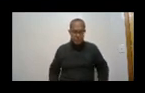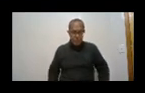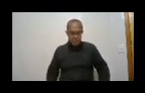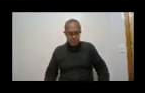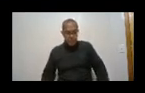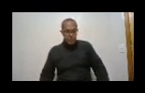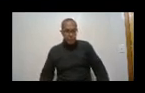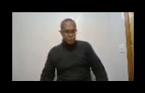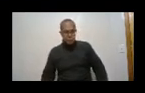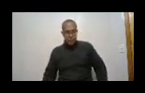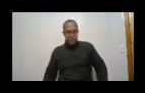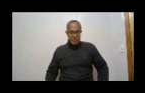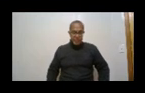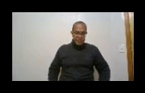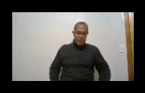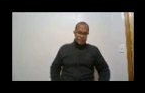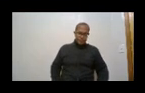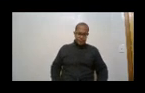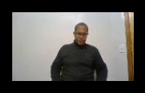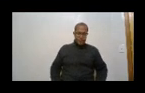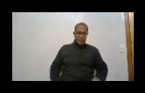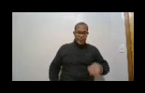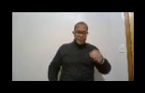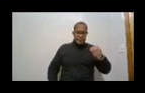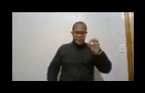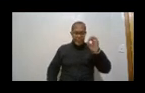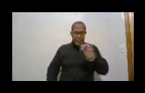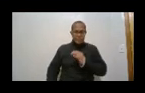dos medicamentos possui uma certa